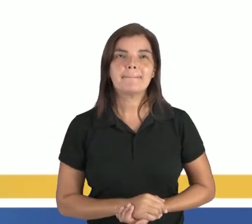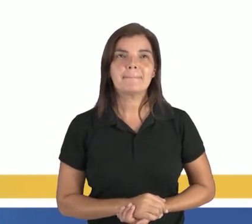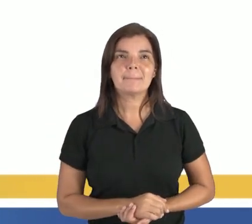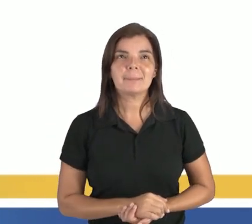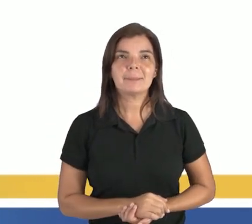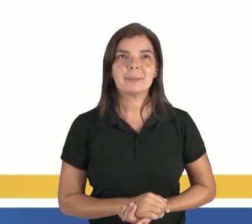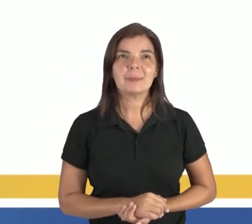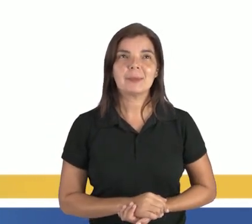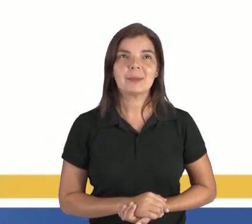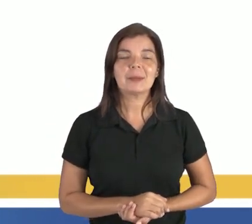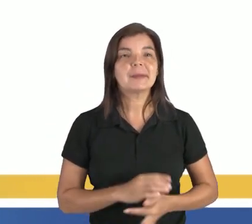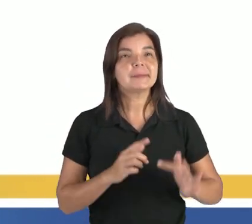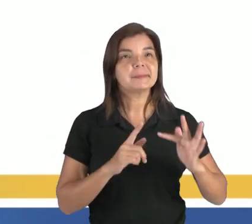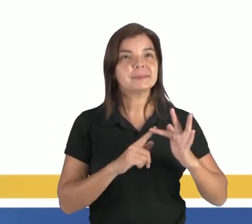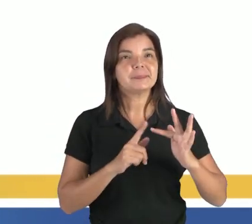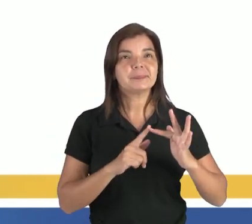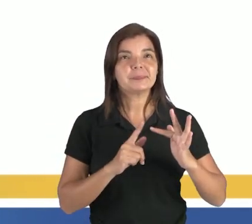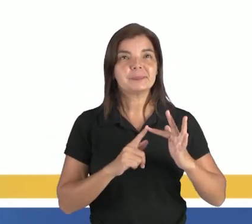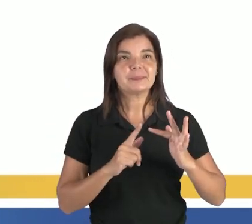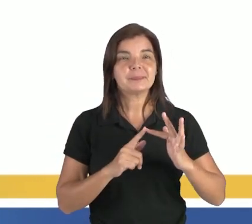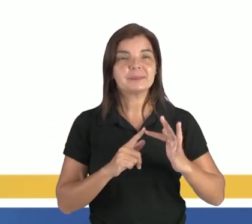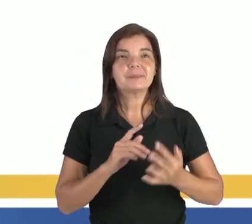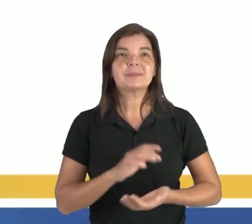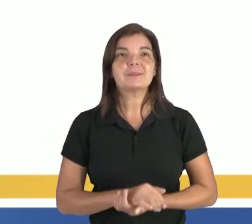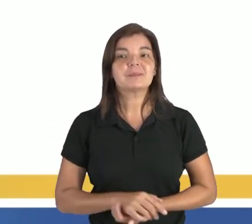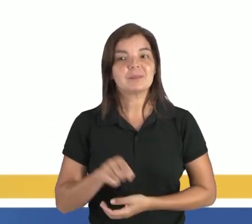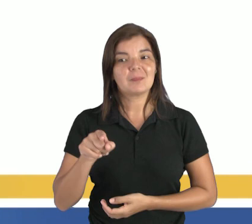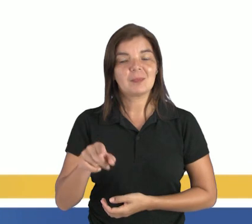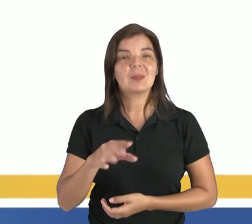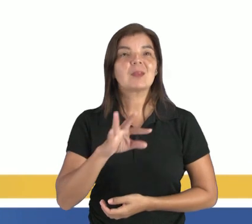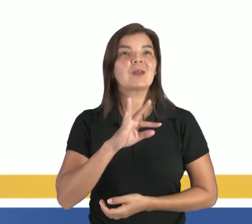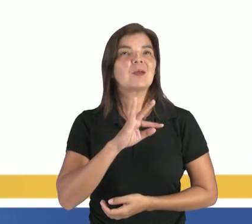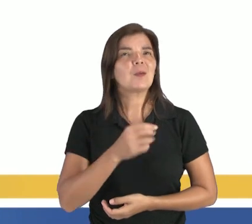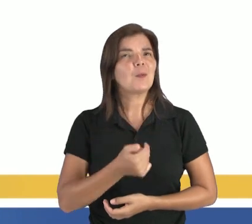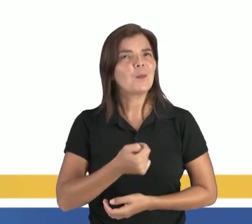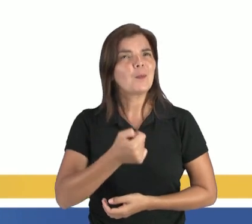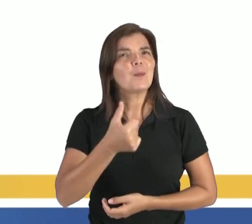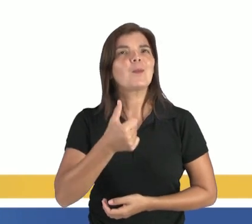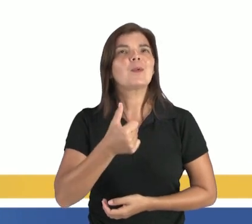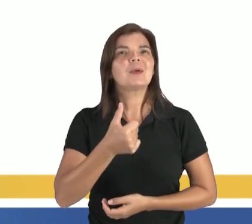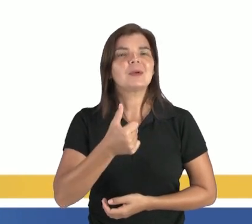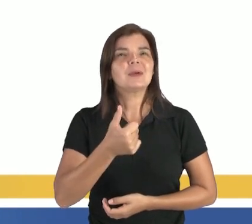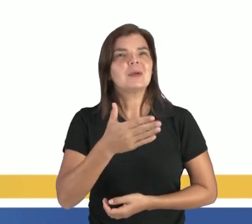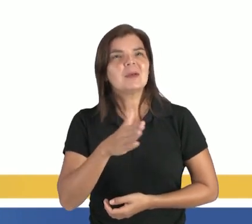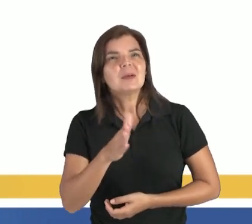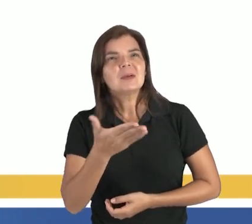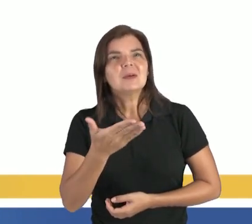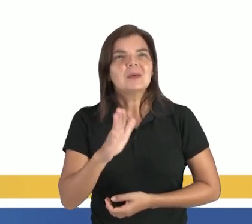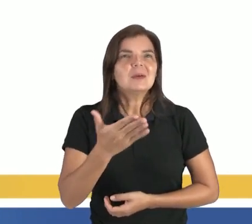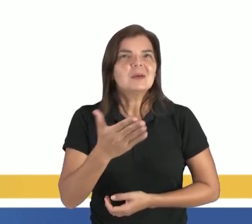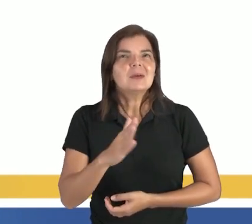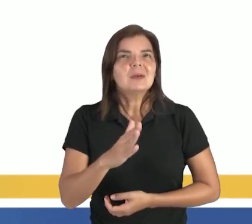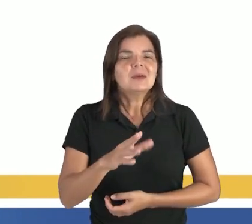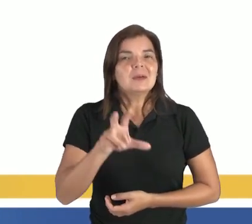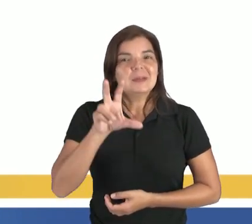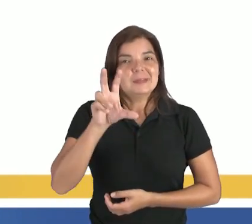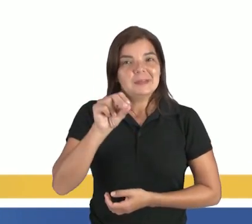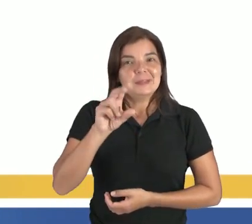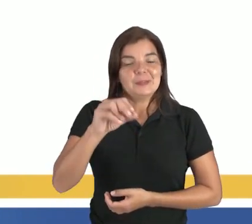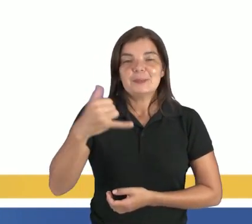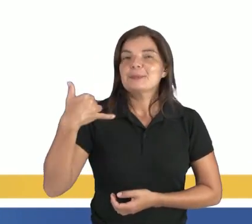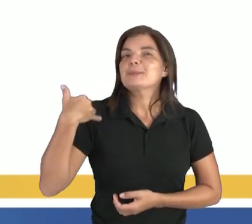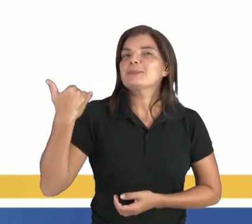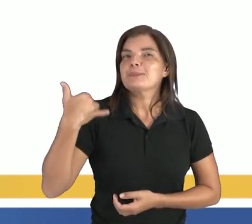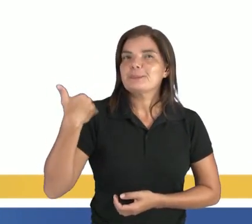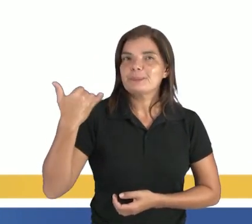policeman is almost 50 years old. Ele tem quase mais ou menos os seus 50 anos